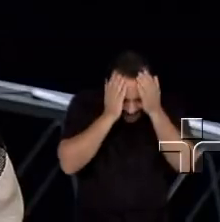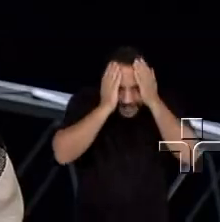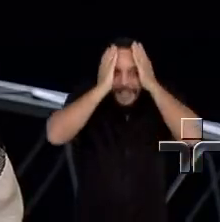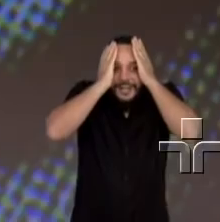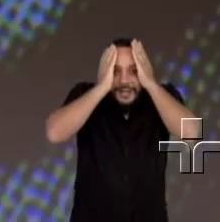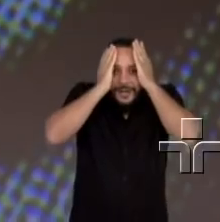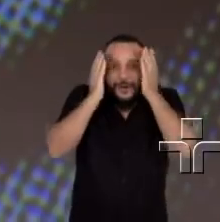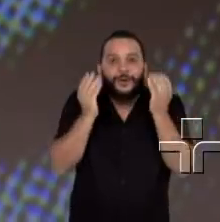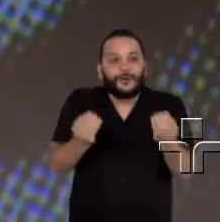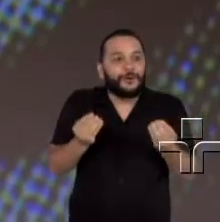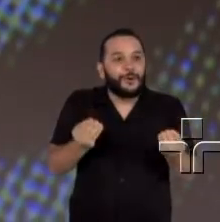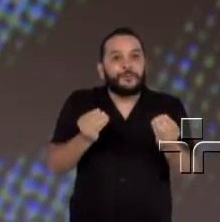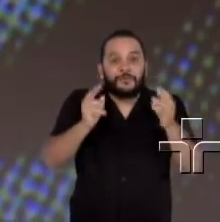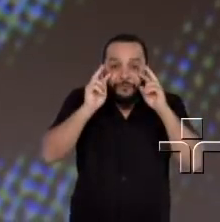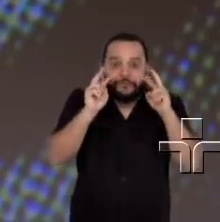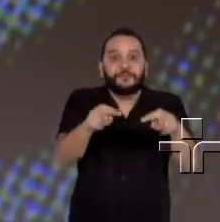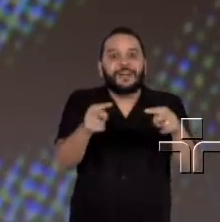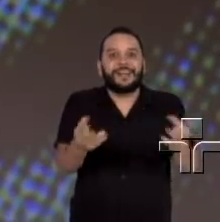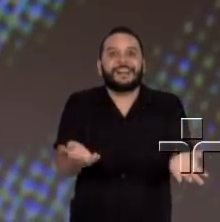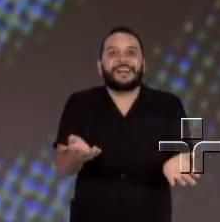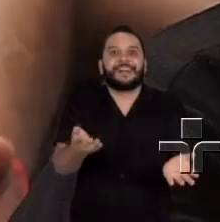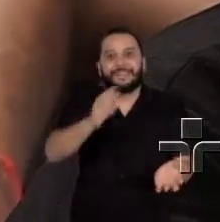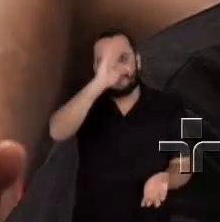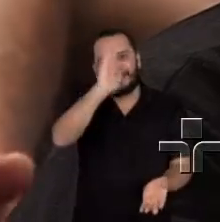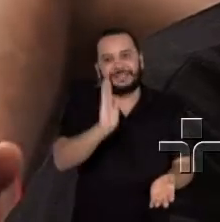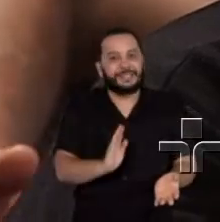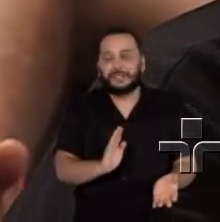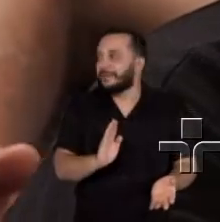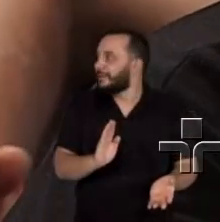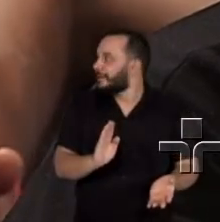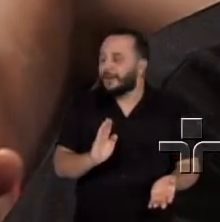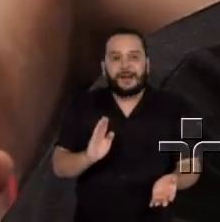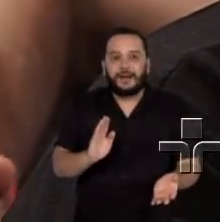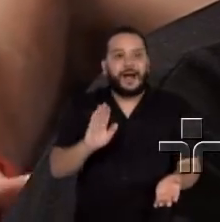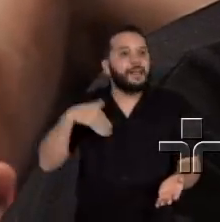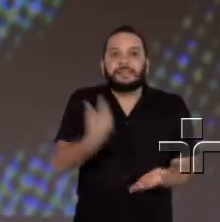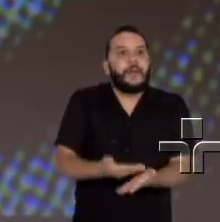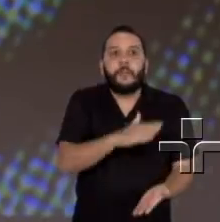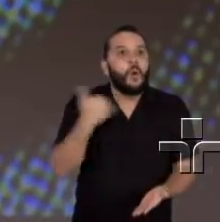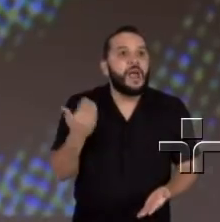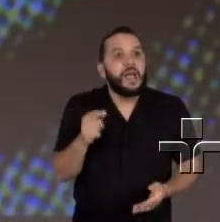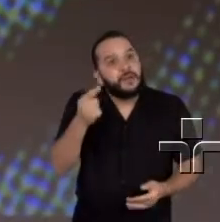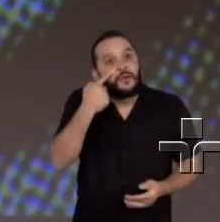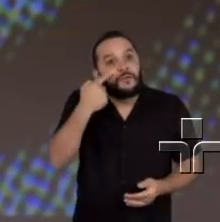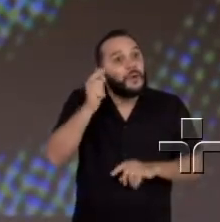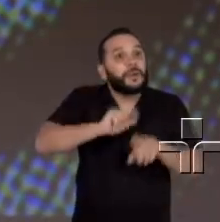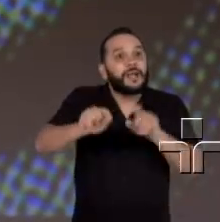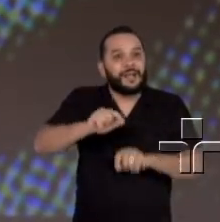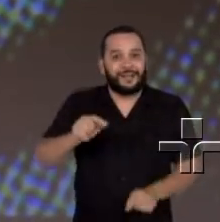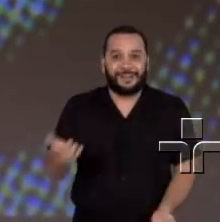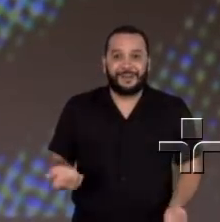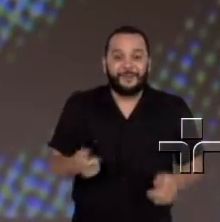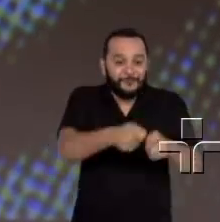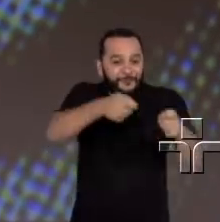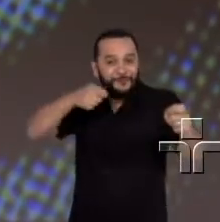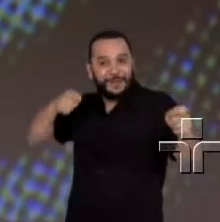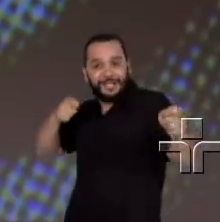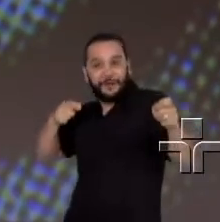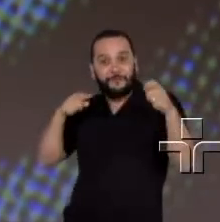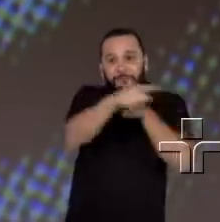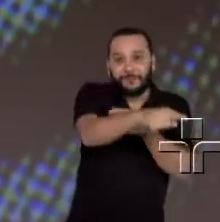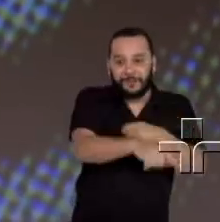que mais eu ainda vou ver antes de desencarnar? Uma mulher flechada dentro do ônibus. Eu falei, aí